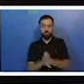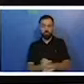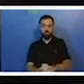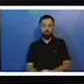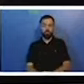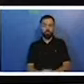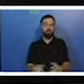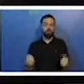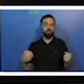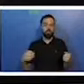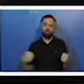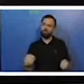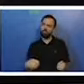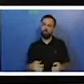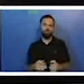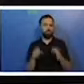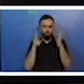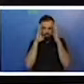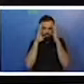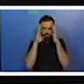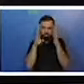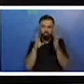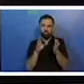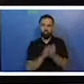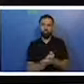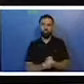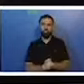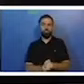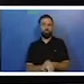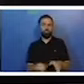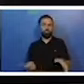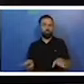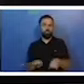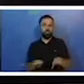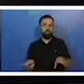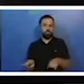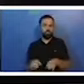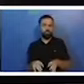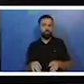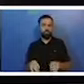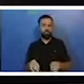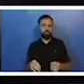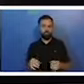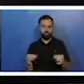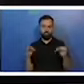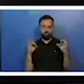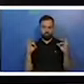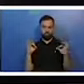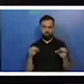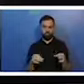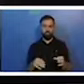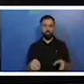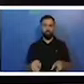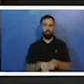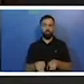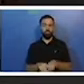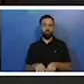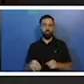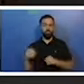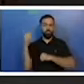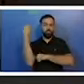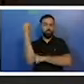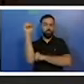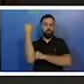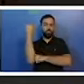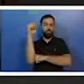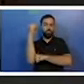concentração aqui na hora de fazer os movimentos para que vencer os nossos desafios vão gostar do que também professora bem a